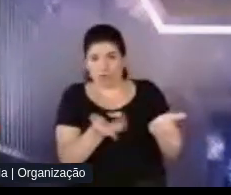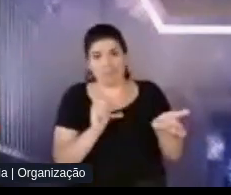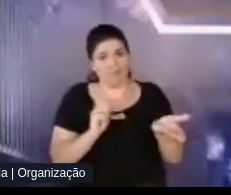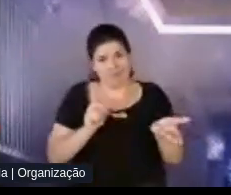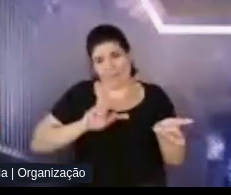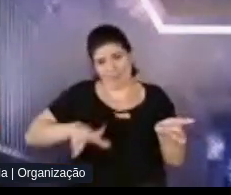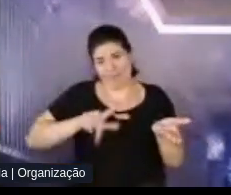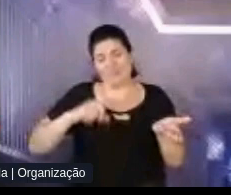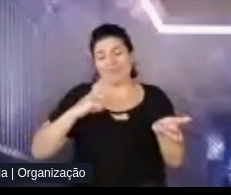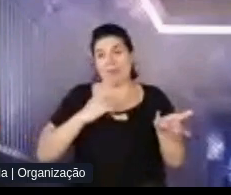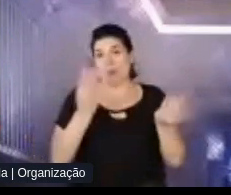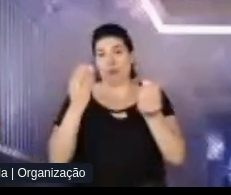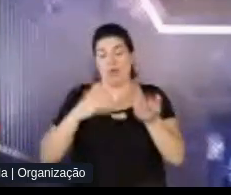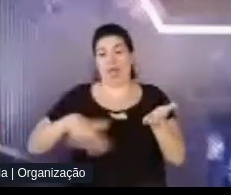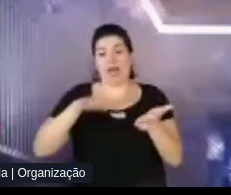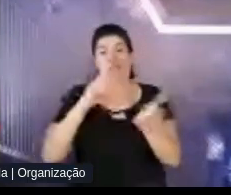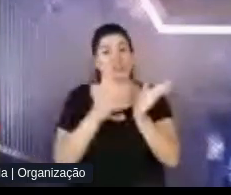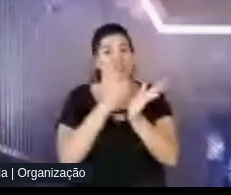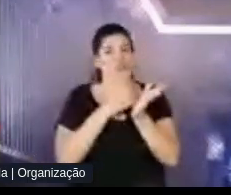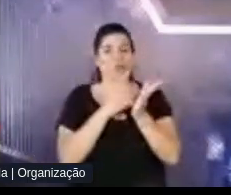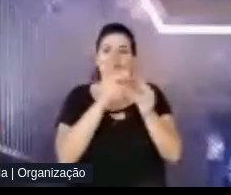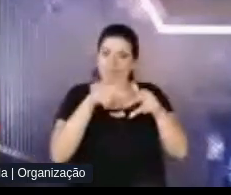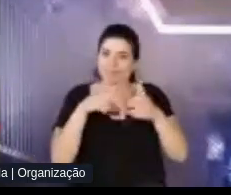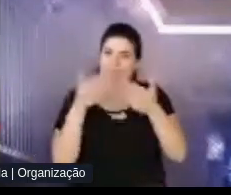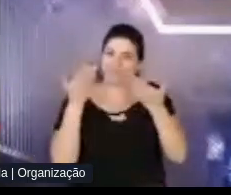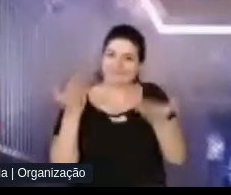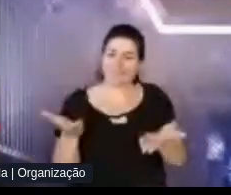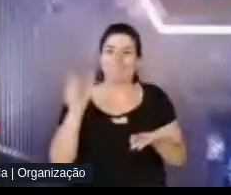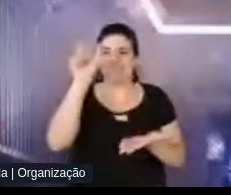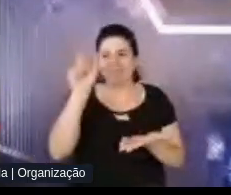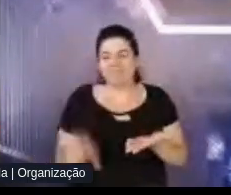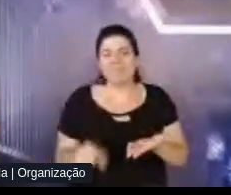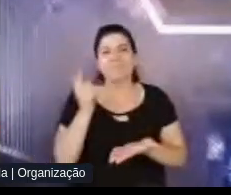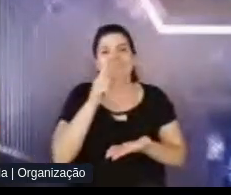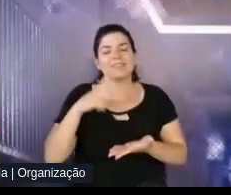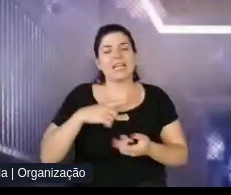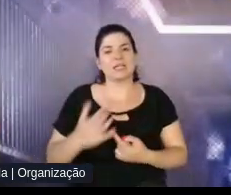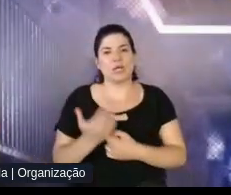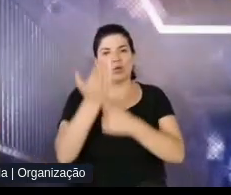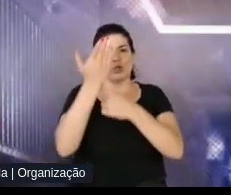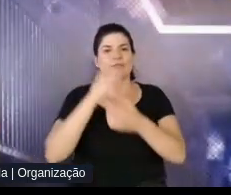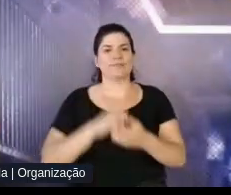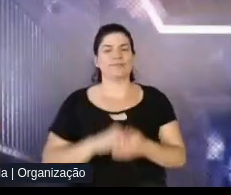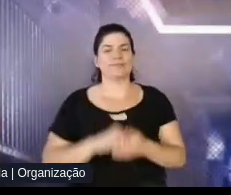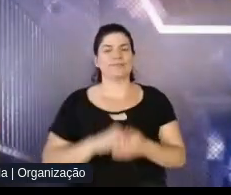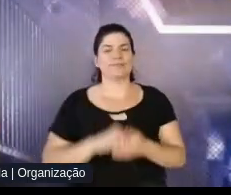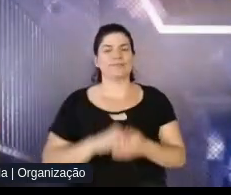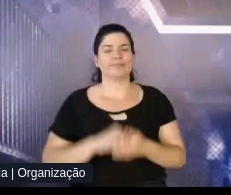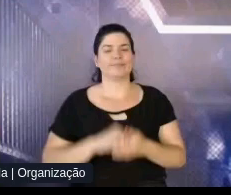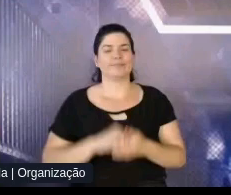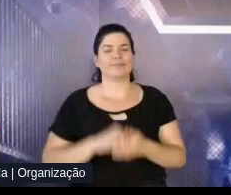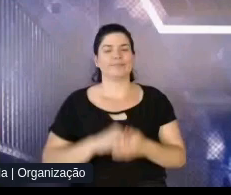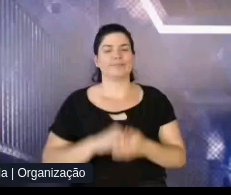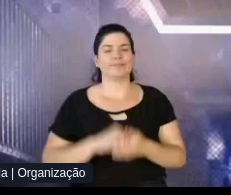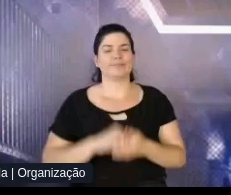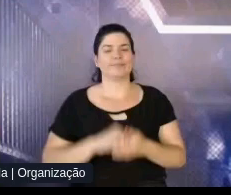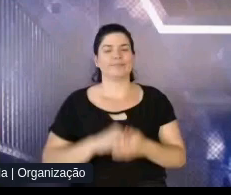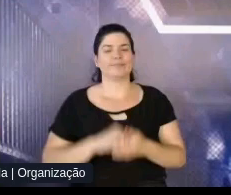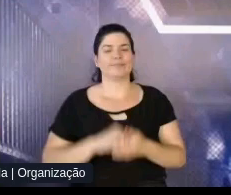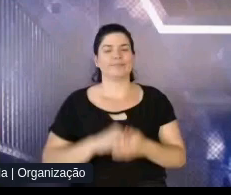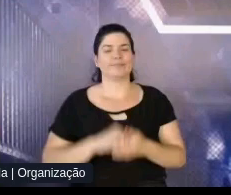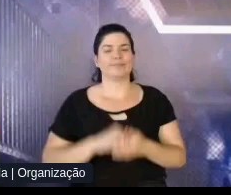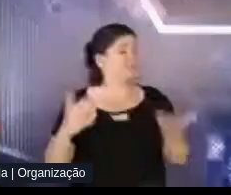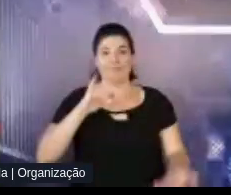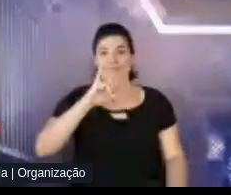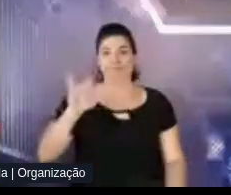gente tem muito digital. Então, graças a ela, nós temos essa tecnologia. E, por fim, eu trouxe essa menininha aí,